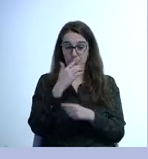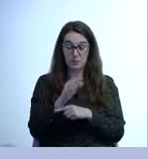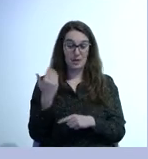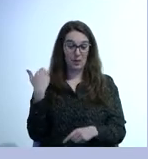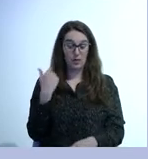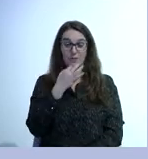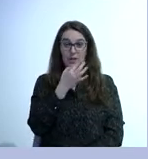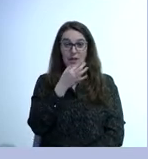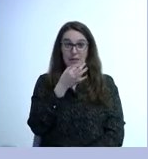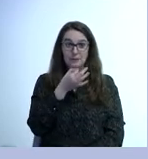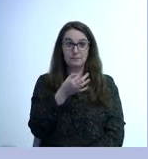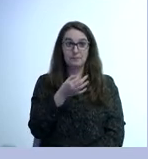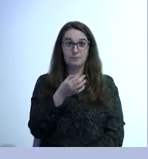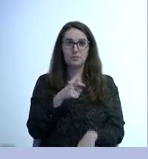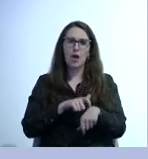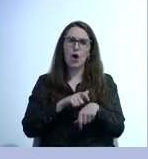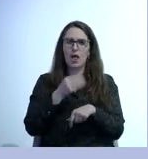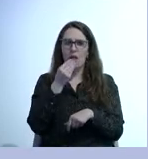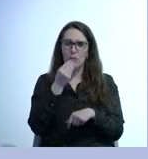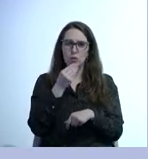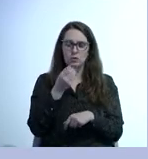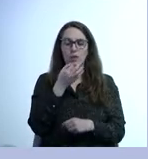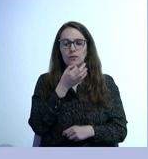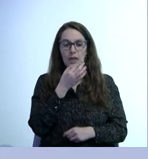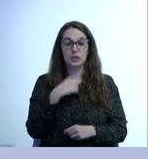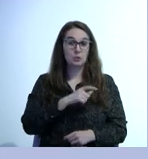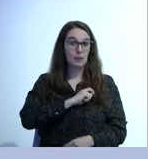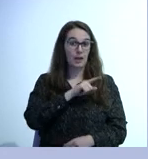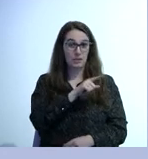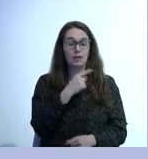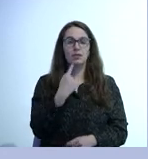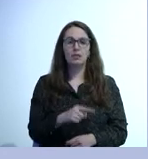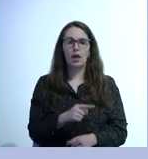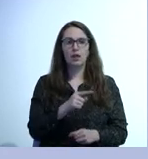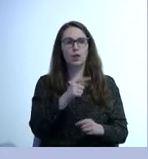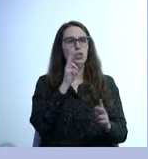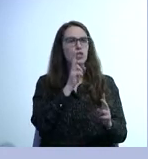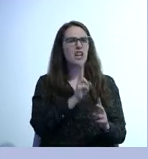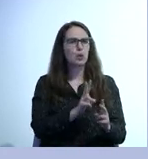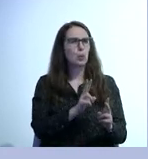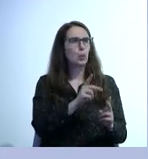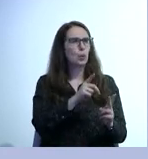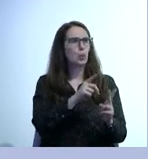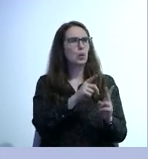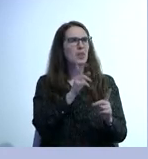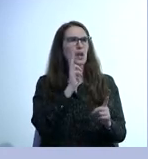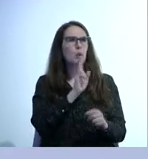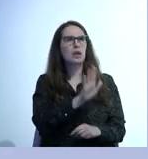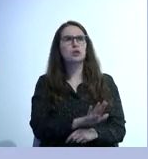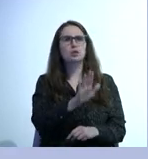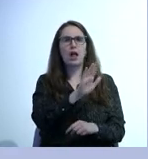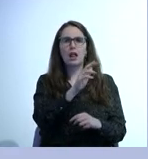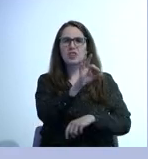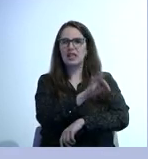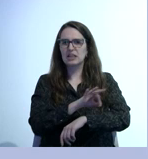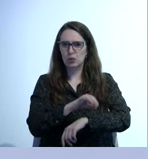referir à hora de almoço, que em Espanha existe um diretor, uma coisa qualquer, tipo de diretor nacional da